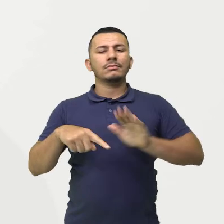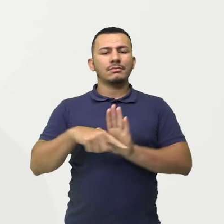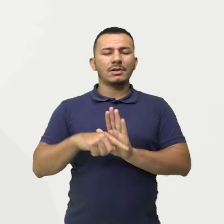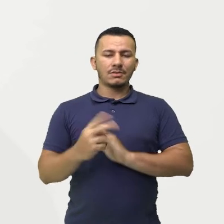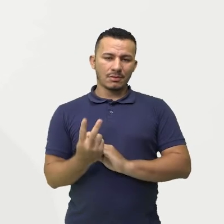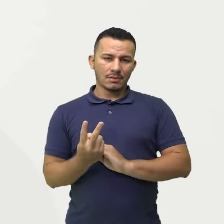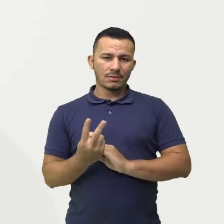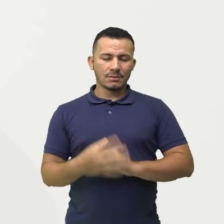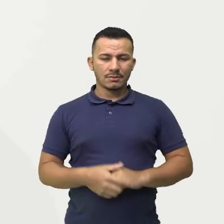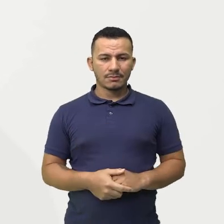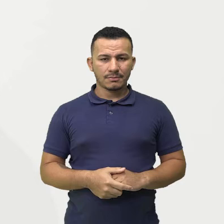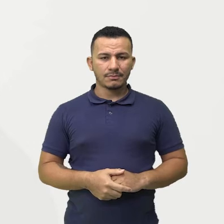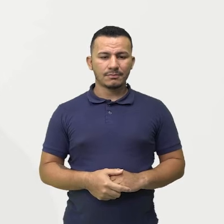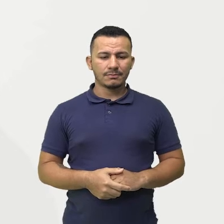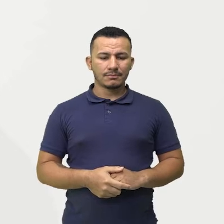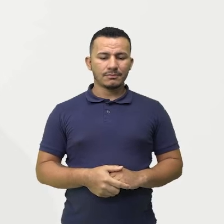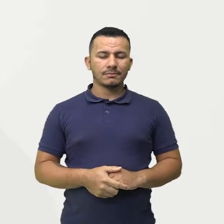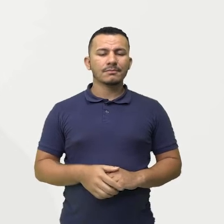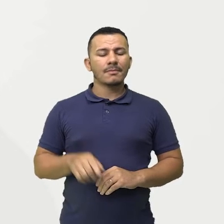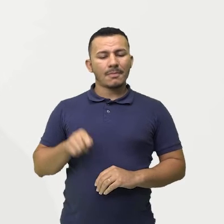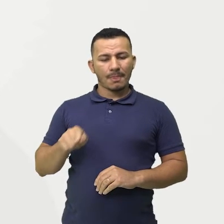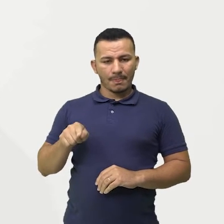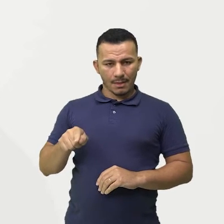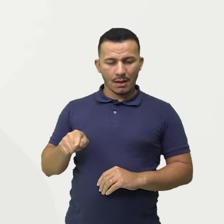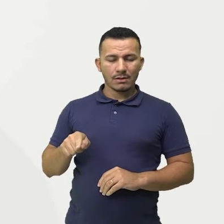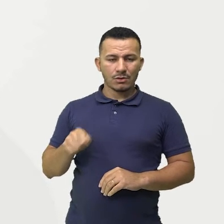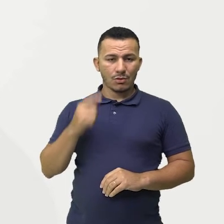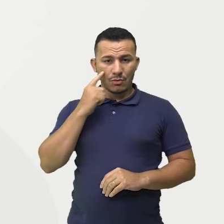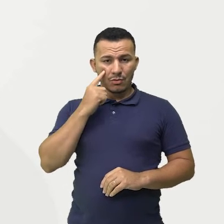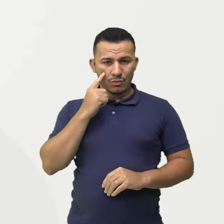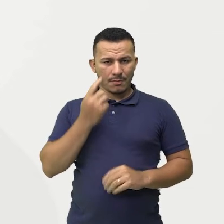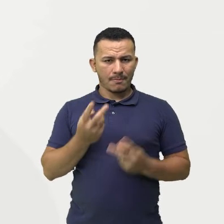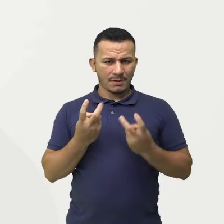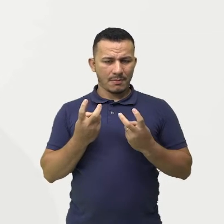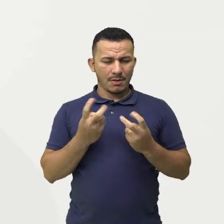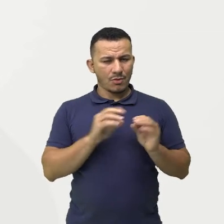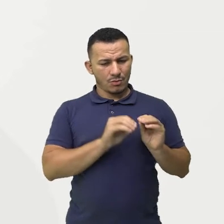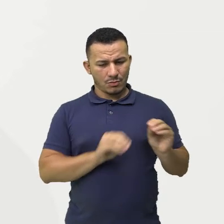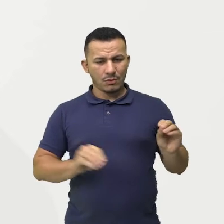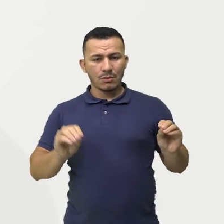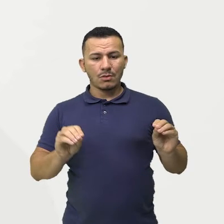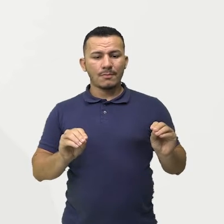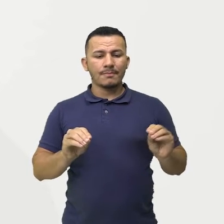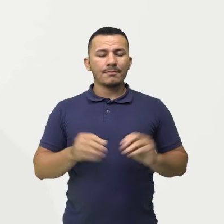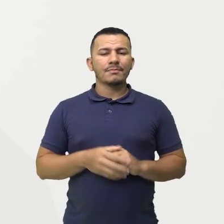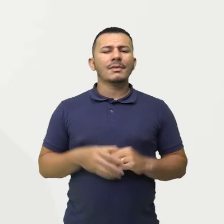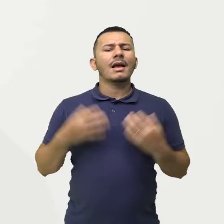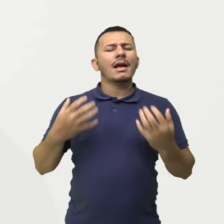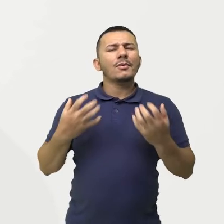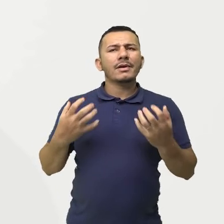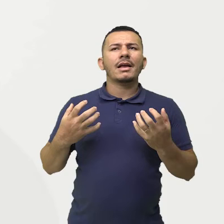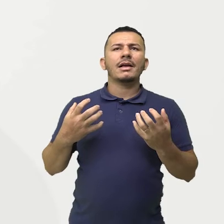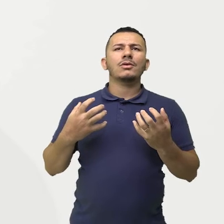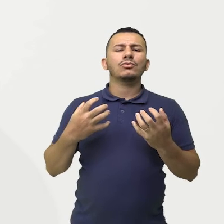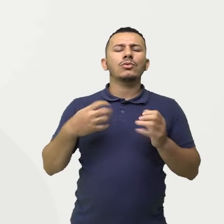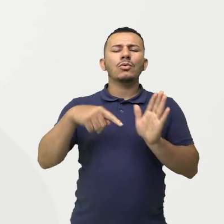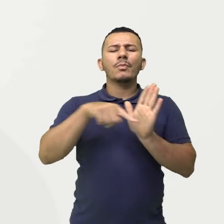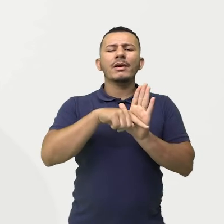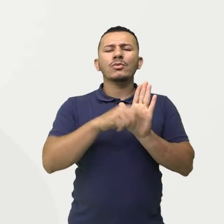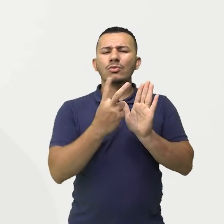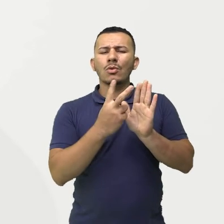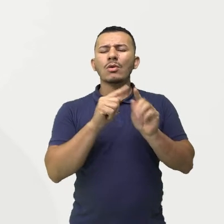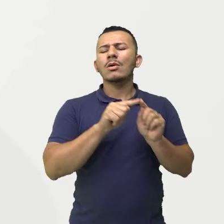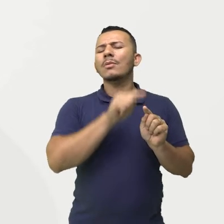menos 2. Aí você já vem para cá. Ó. Ah, mas vamos para o sucessor